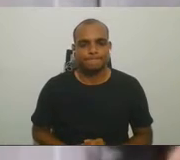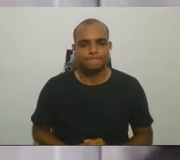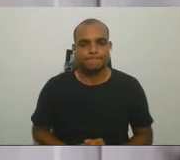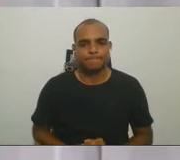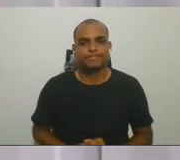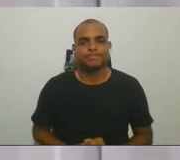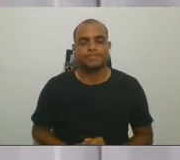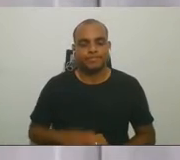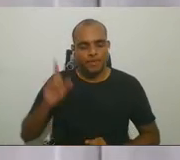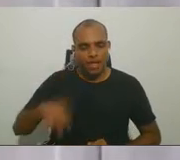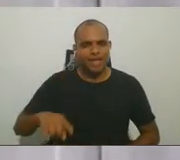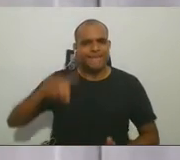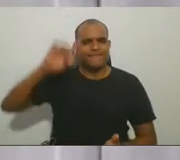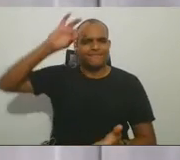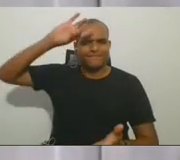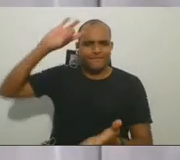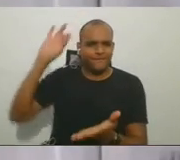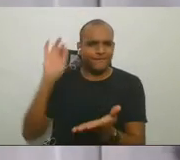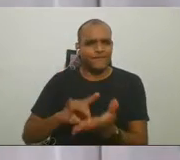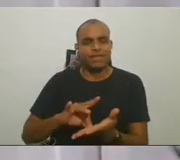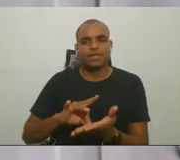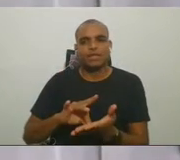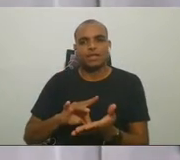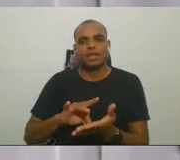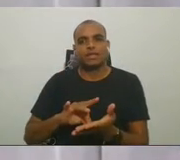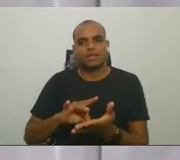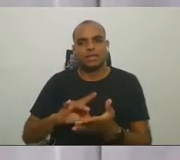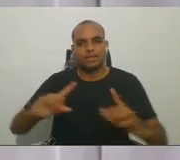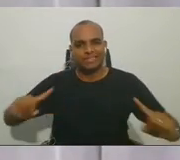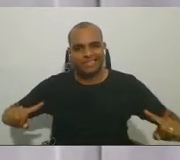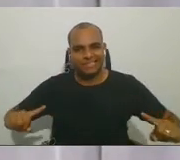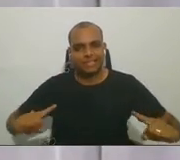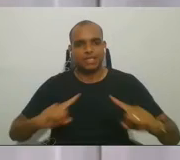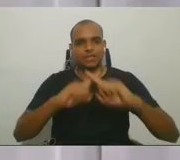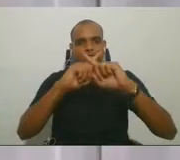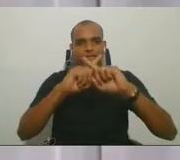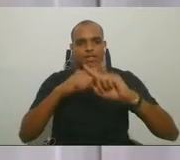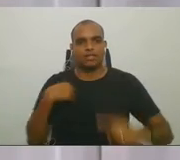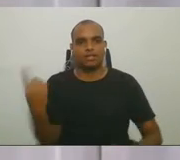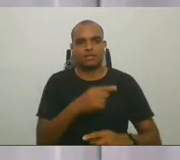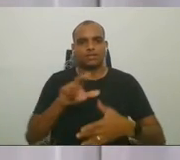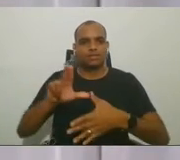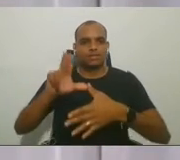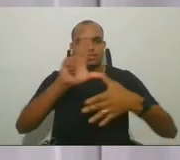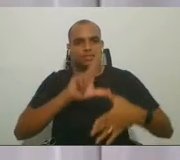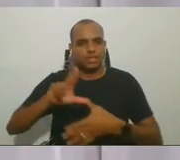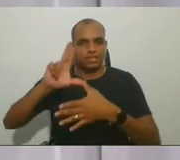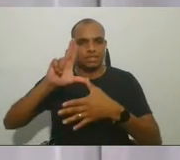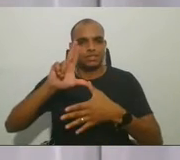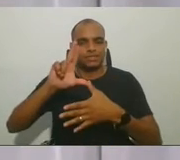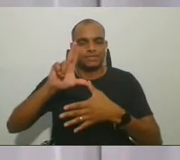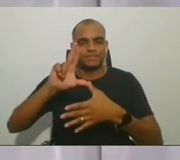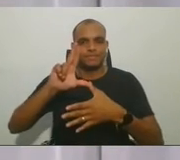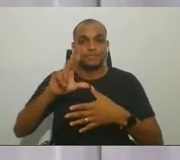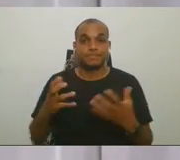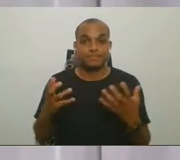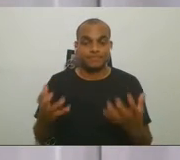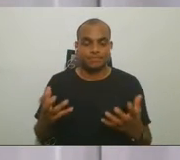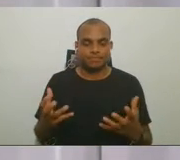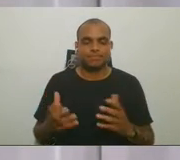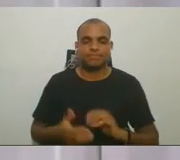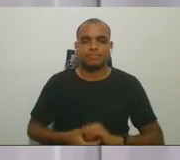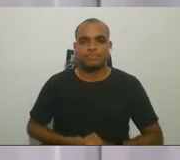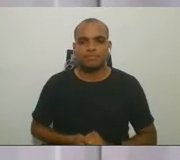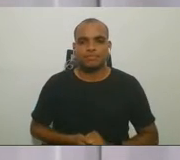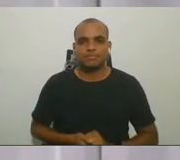essa é a verdadeira encruzilhada da nossa América Latina. Gostaria de